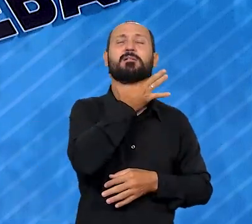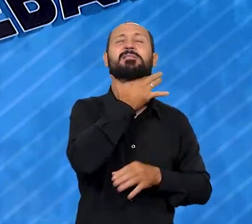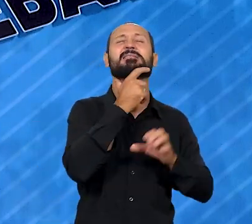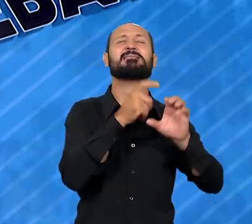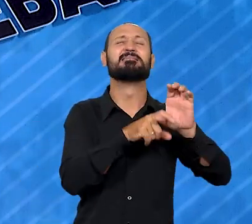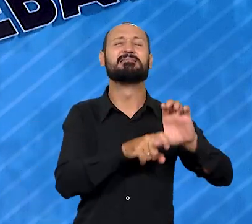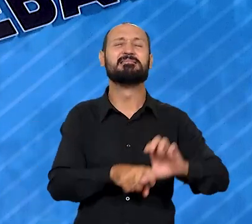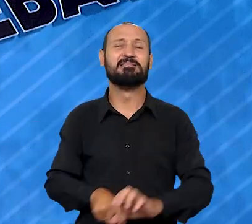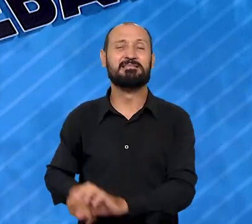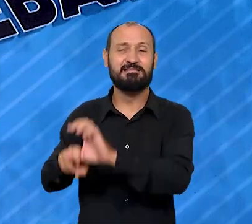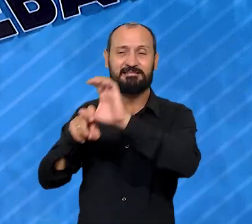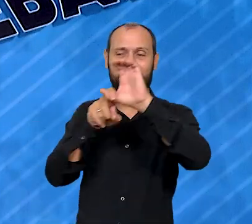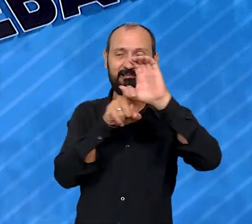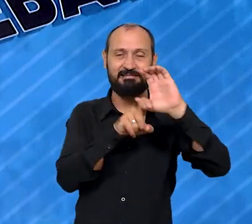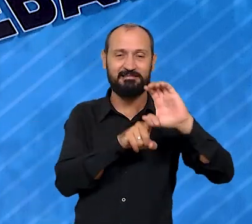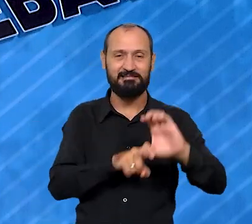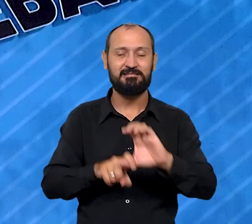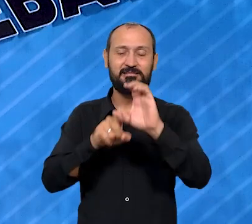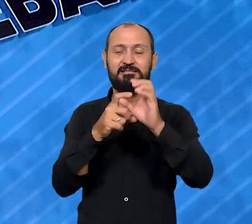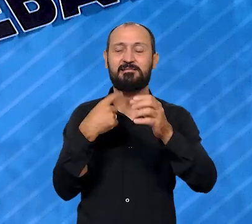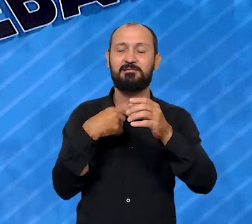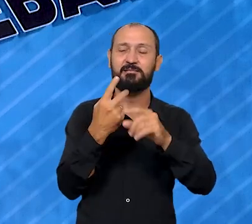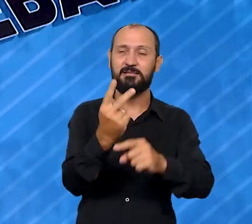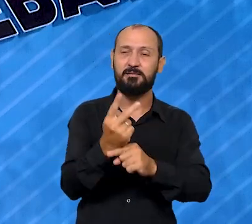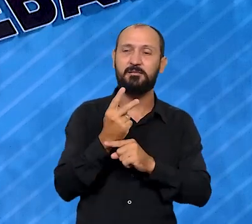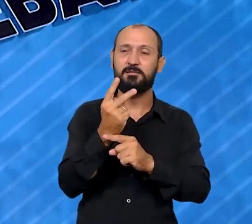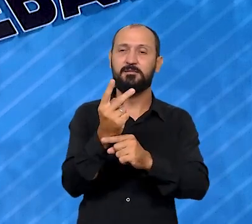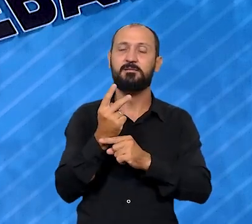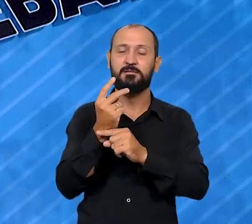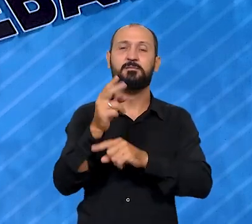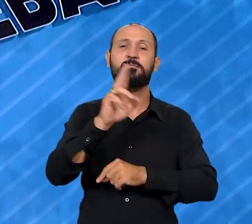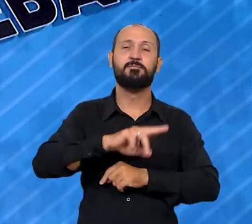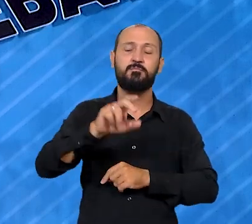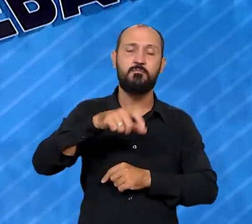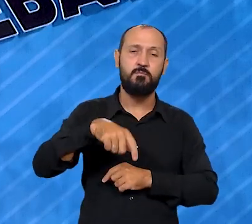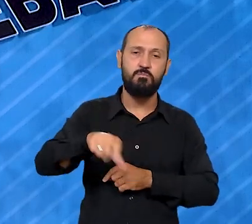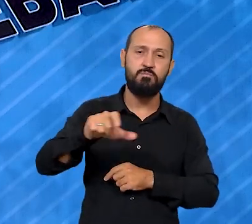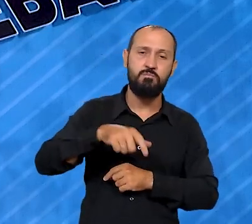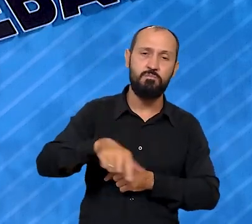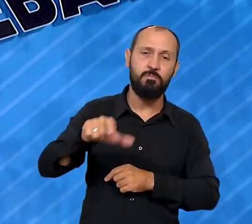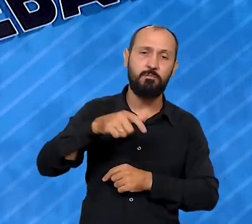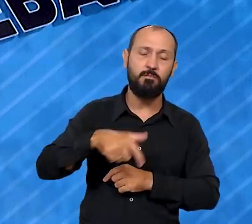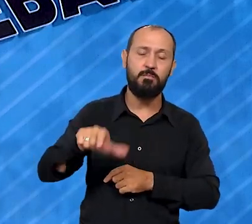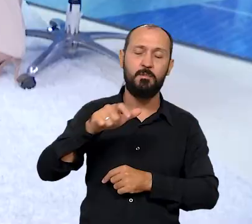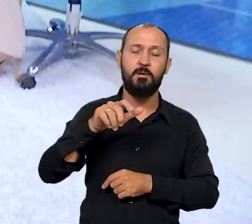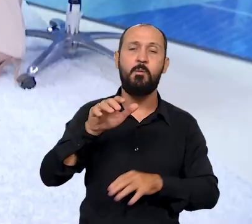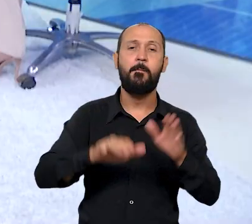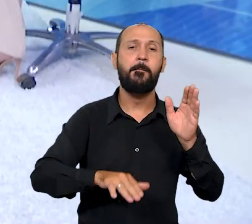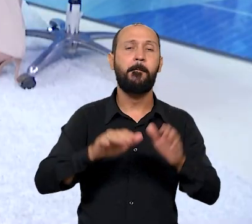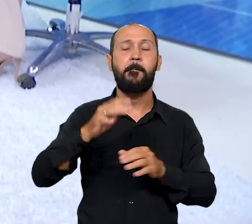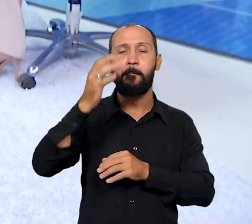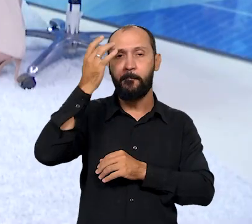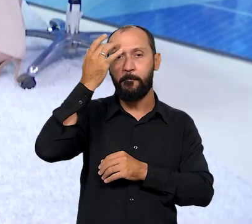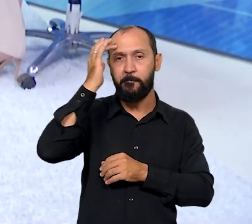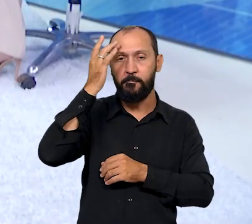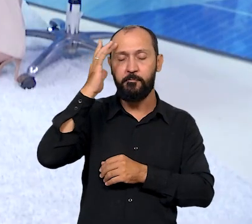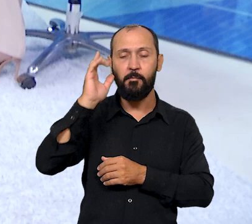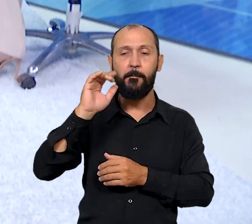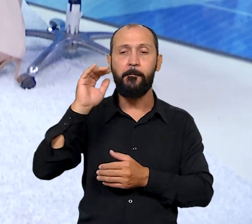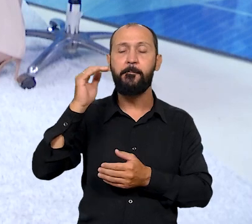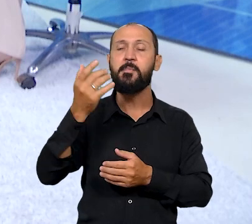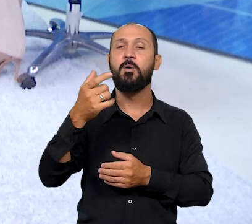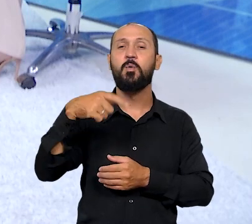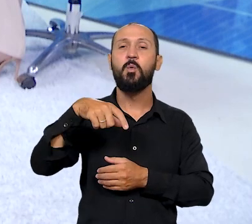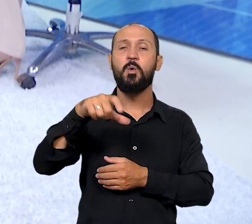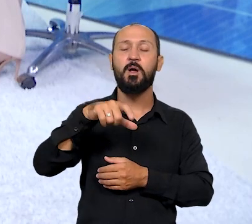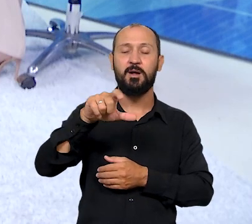Ela entra nas dívidas ali, ela vai fazendo empréstimo, ela vai utilizando o cartão de crédito, aí às vezes ela acha que